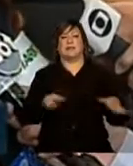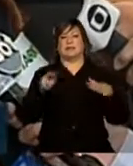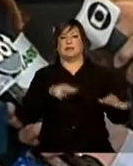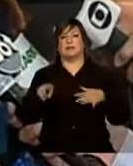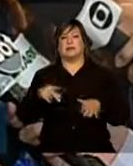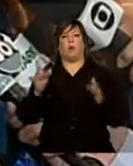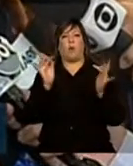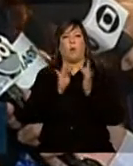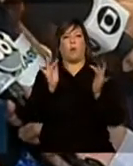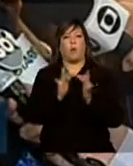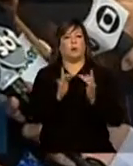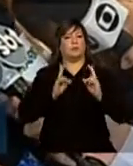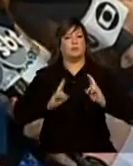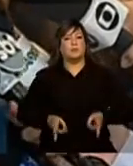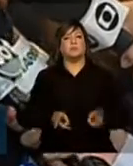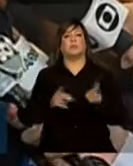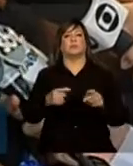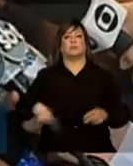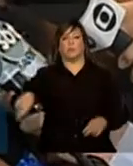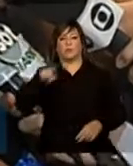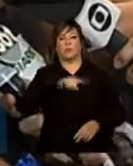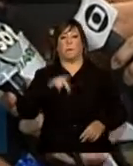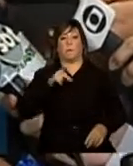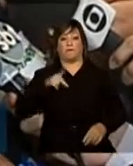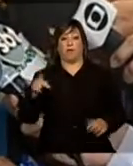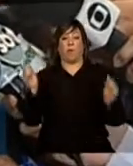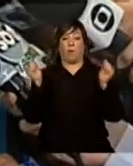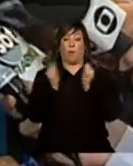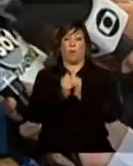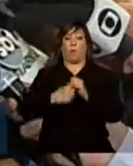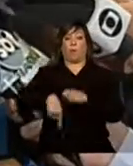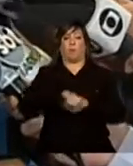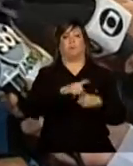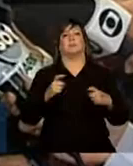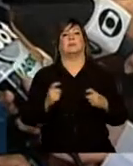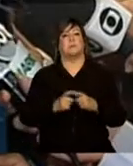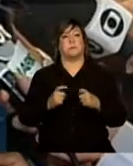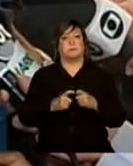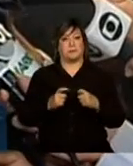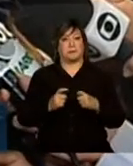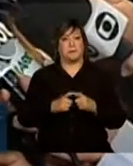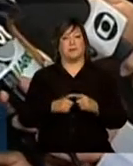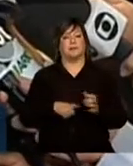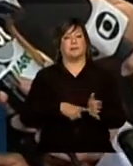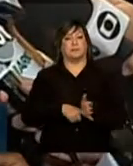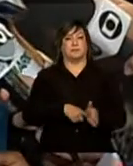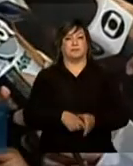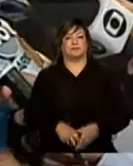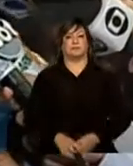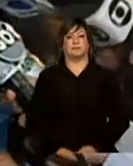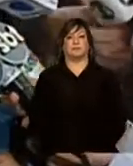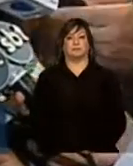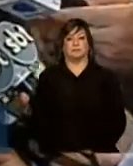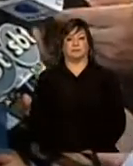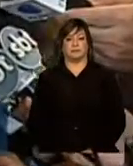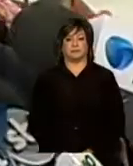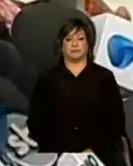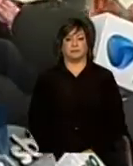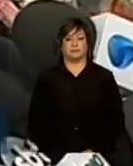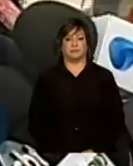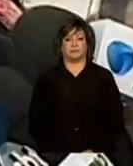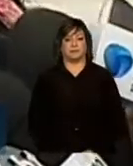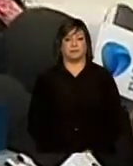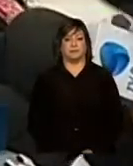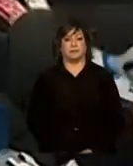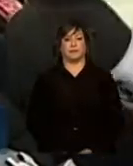de contato permanente dos professores das universidades públicas brasileiras com esses profissionais. Ministro, você já avalia essa desistência